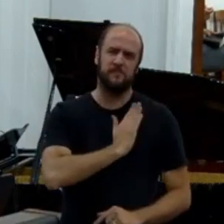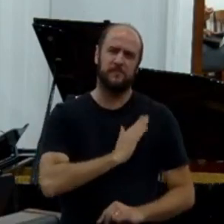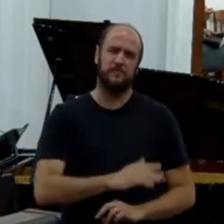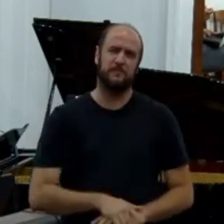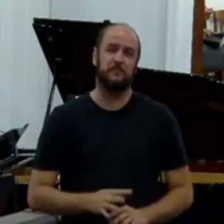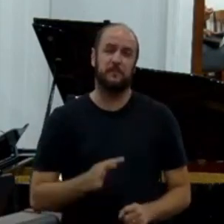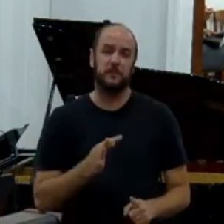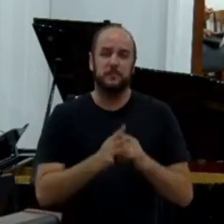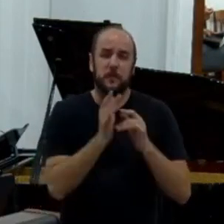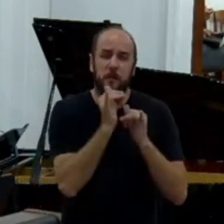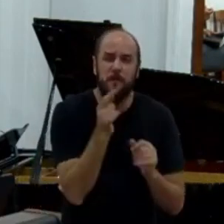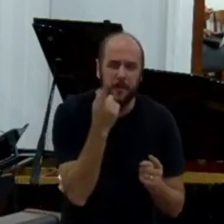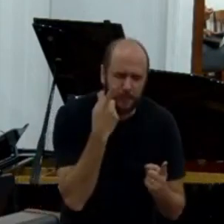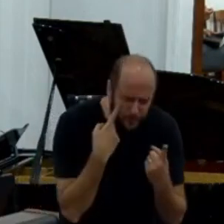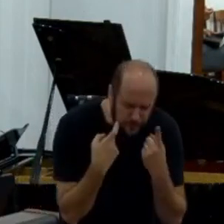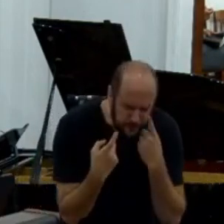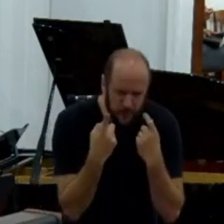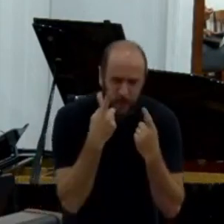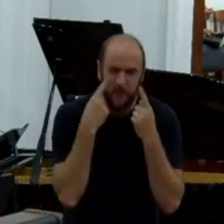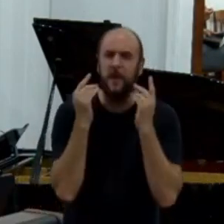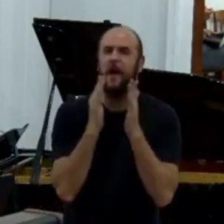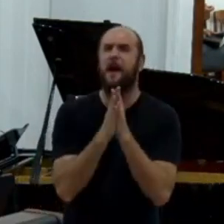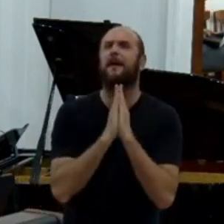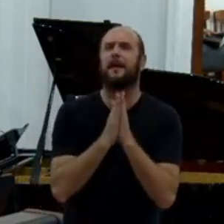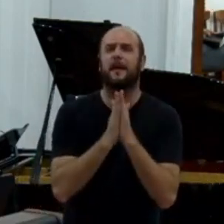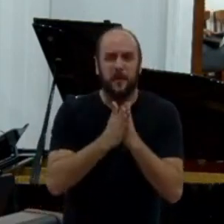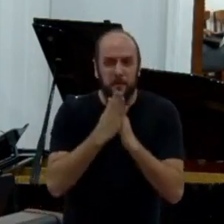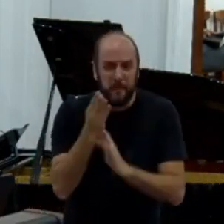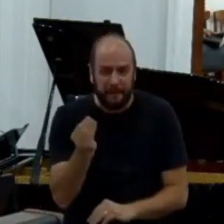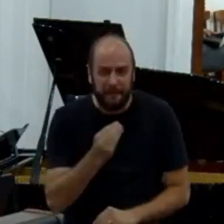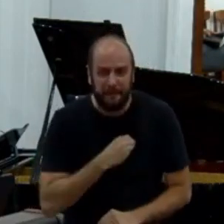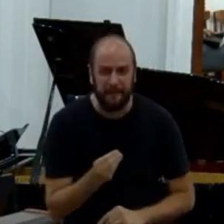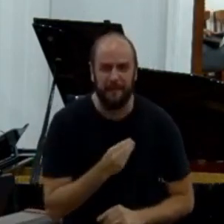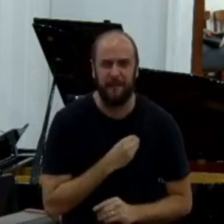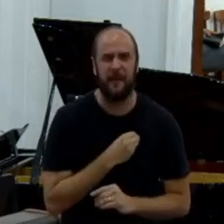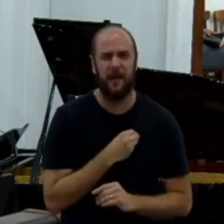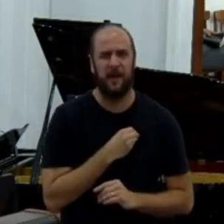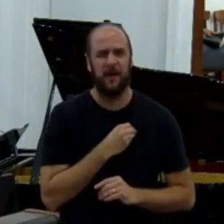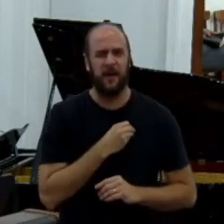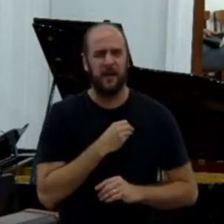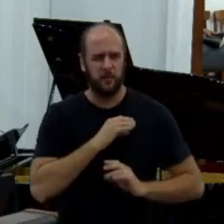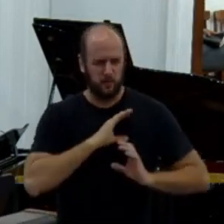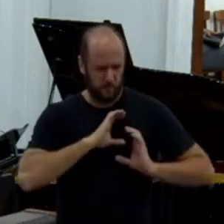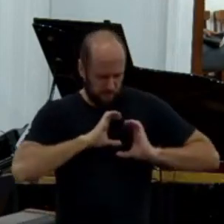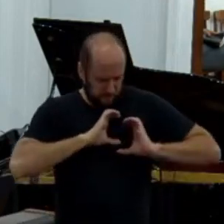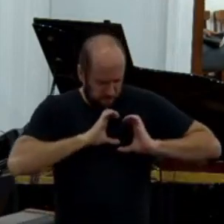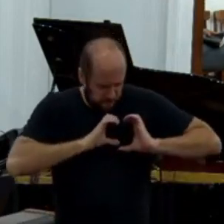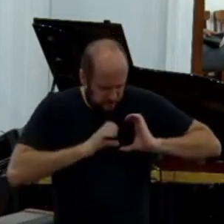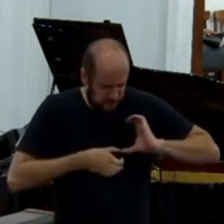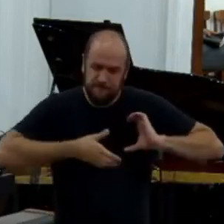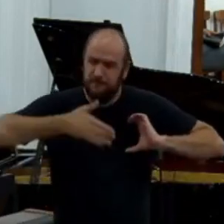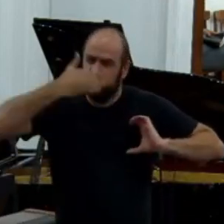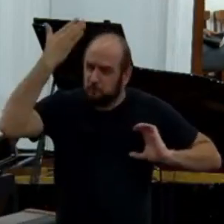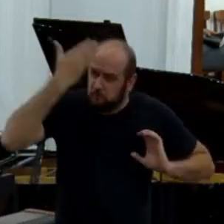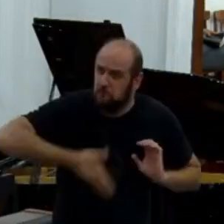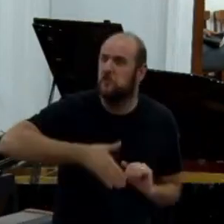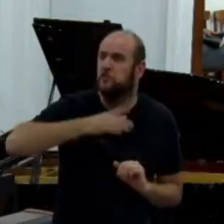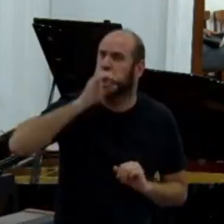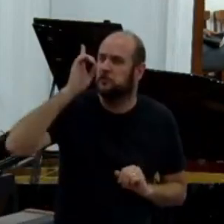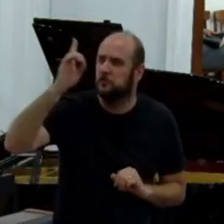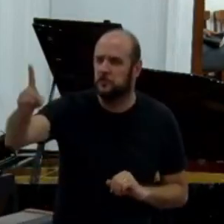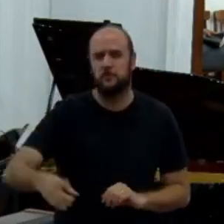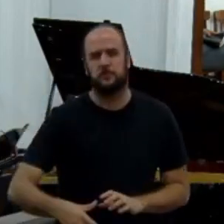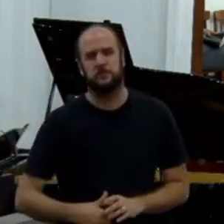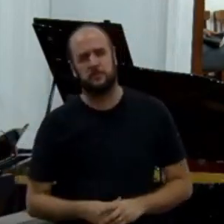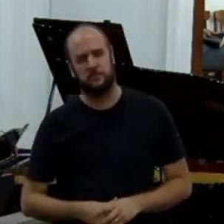Tiago nos diz: chorem e lamentem pelos seus pecados, quebrantem o seu coração diante de Deus.